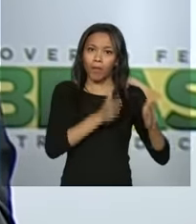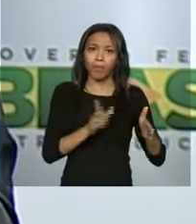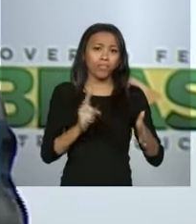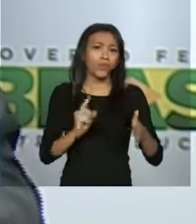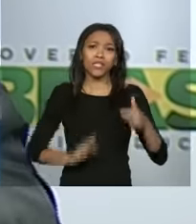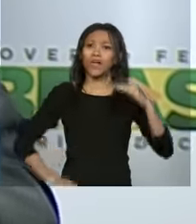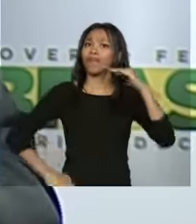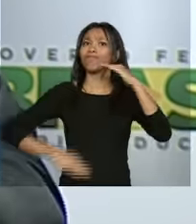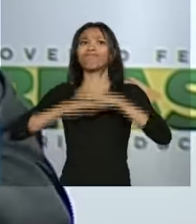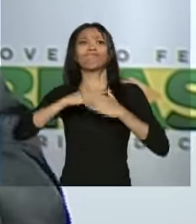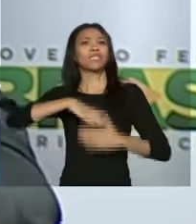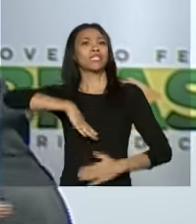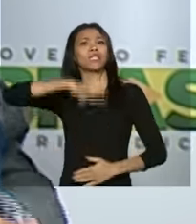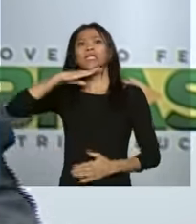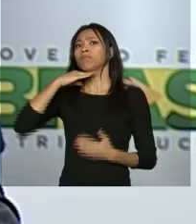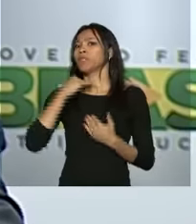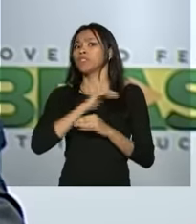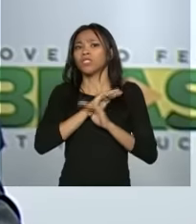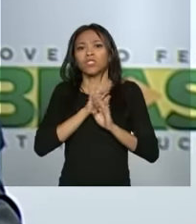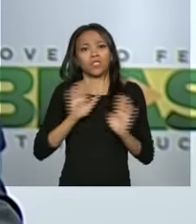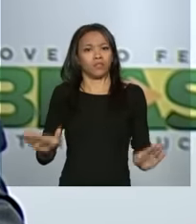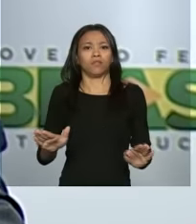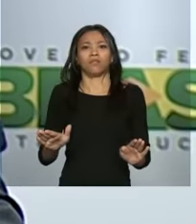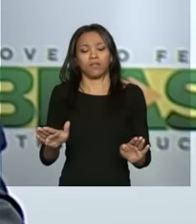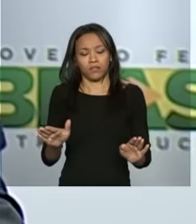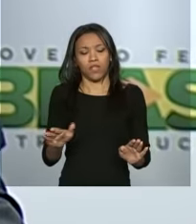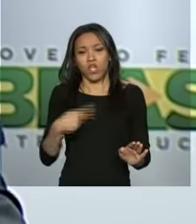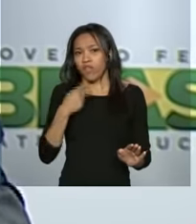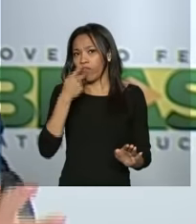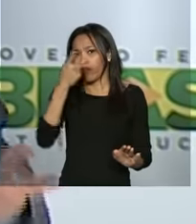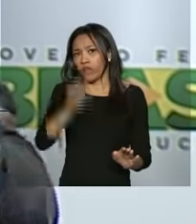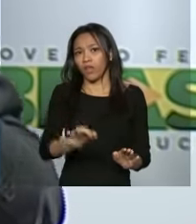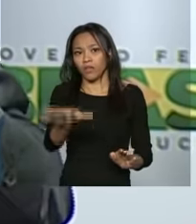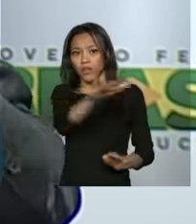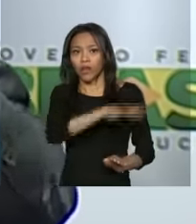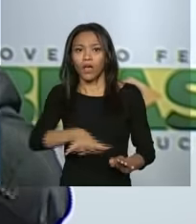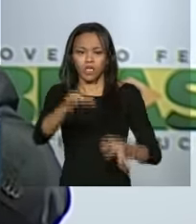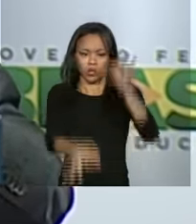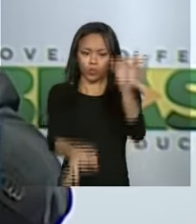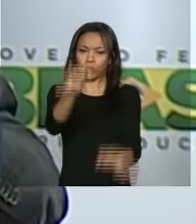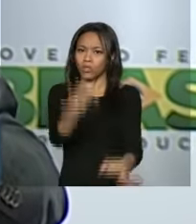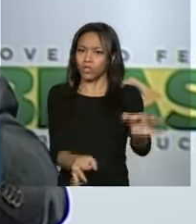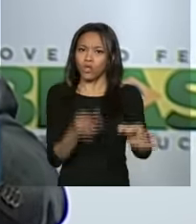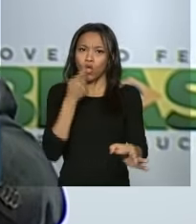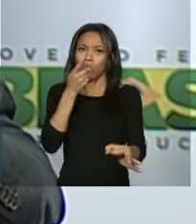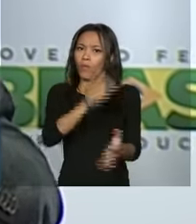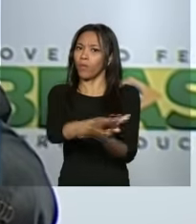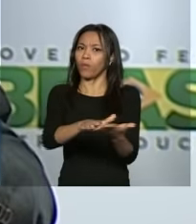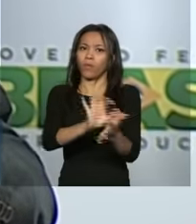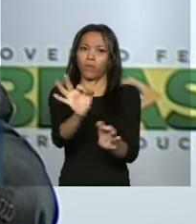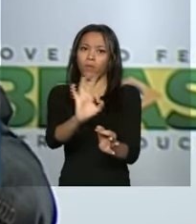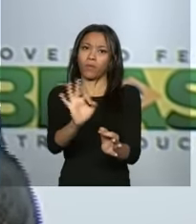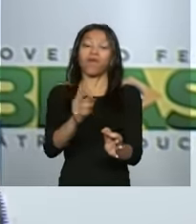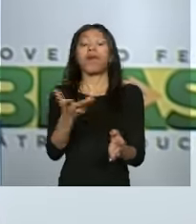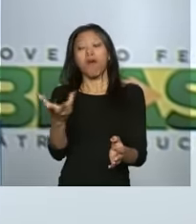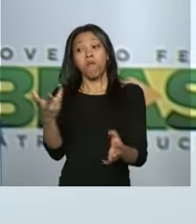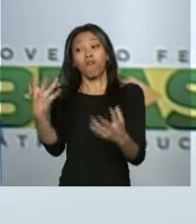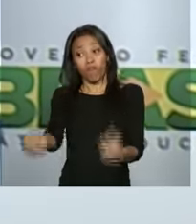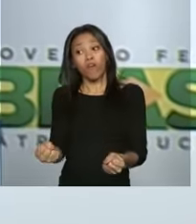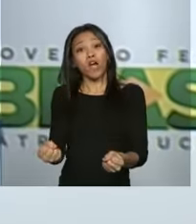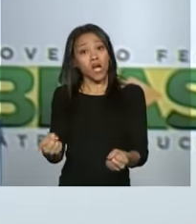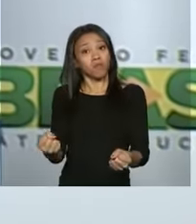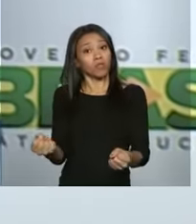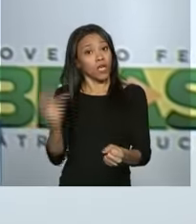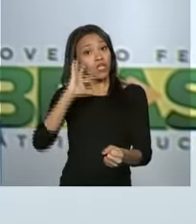né vocês vejam que eu não falei da judicialização né mas se nós tivéssemos entrado vamos resolver isso via